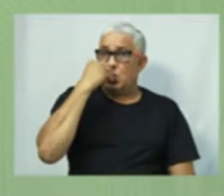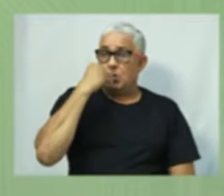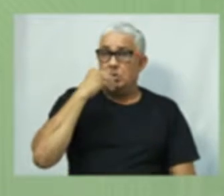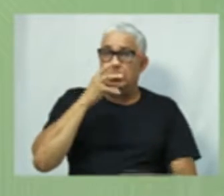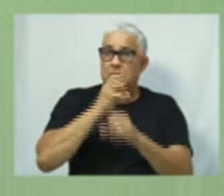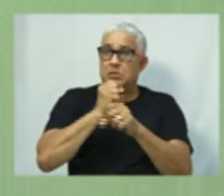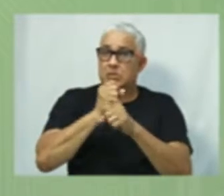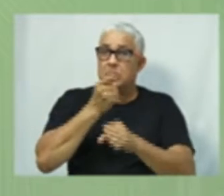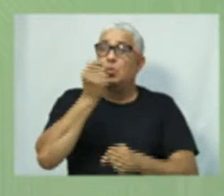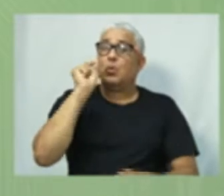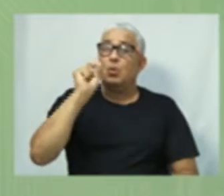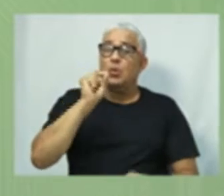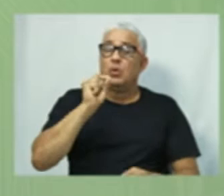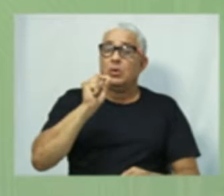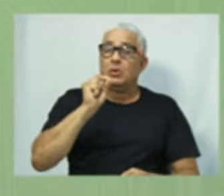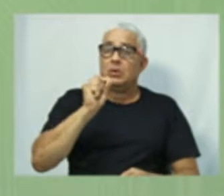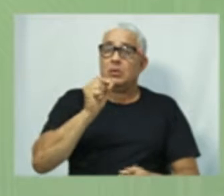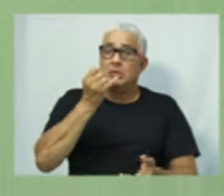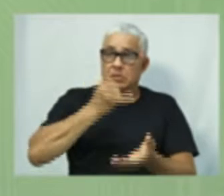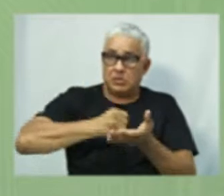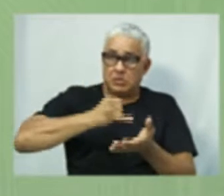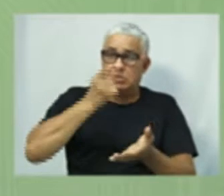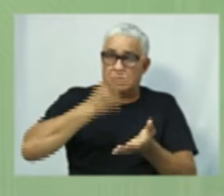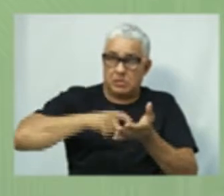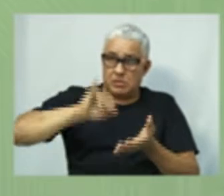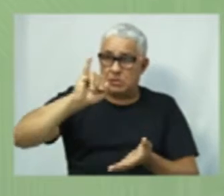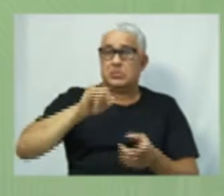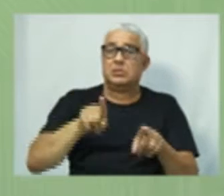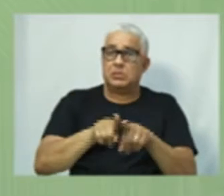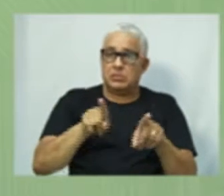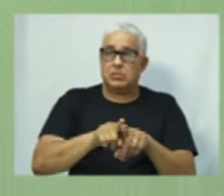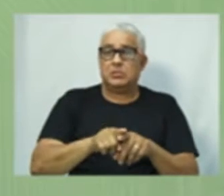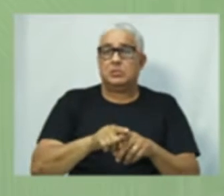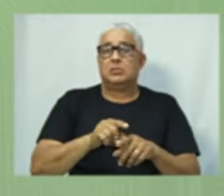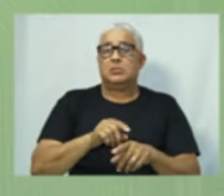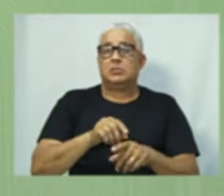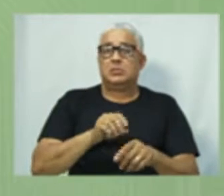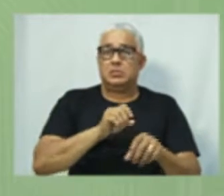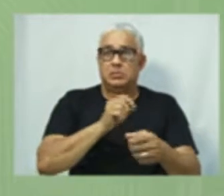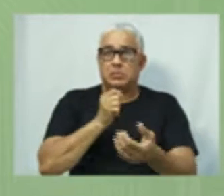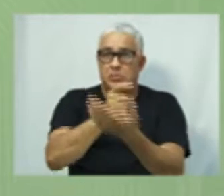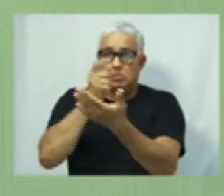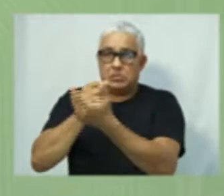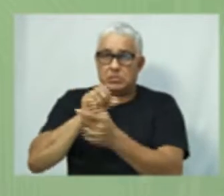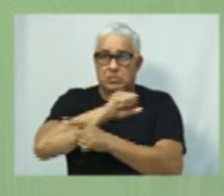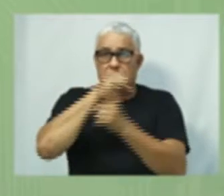de renda e da contribuição social sobre o lucro líquido. Ou seja, é o